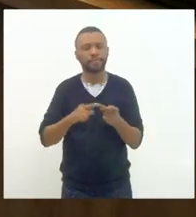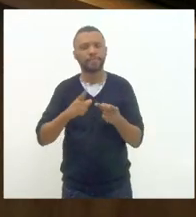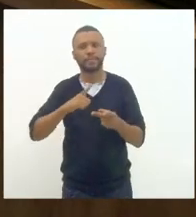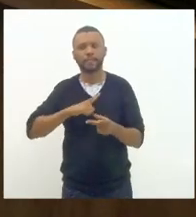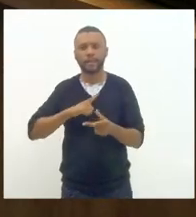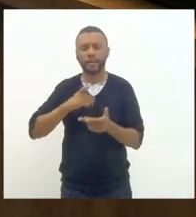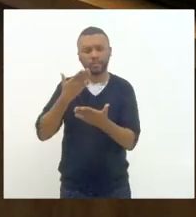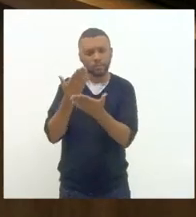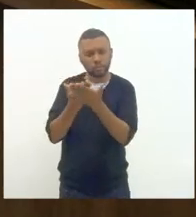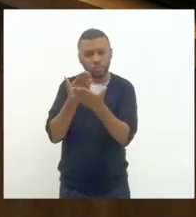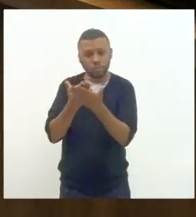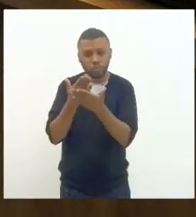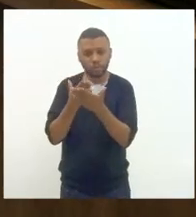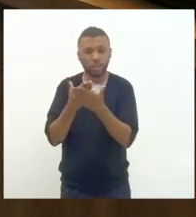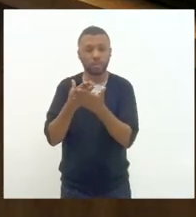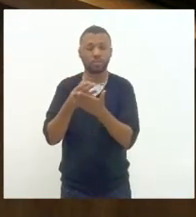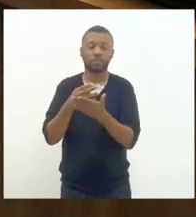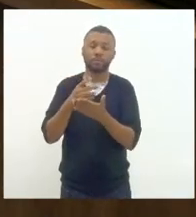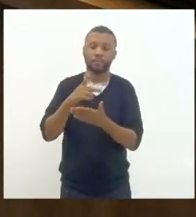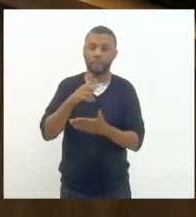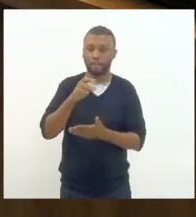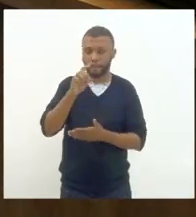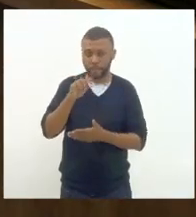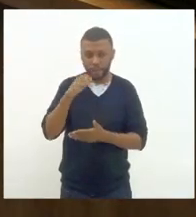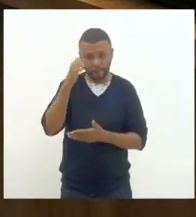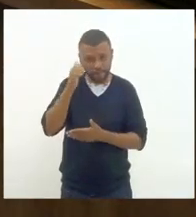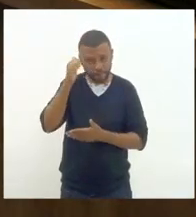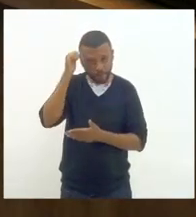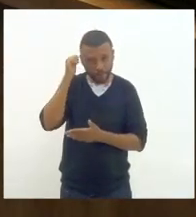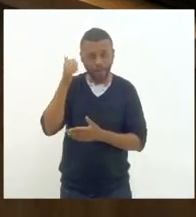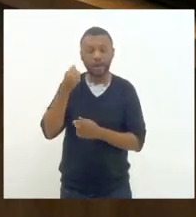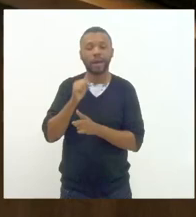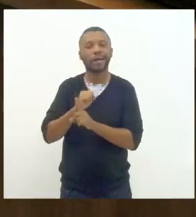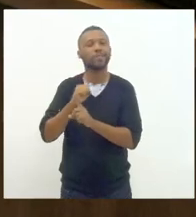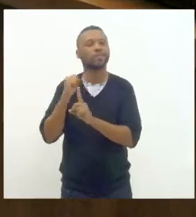vestibular social, ou seja, será de fato um centro